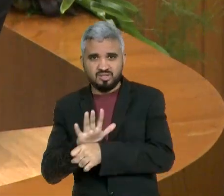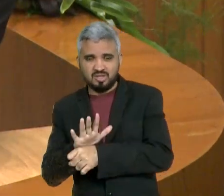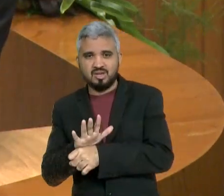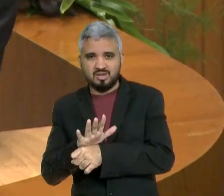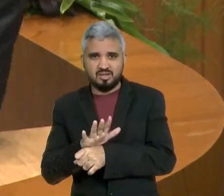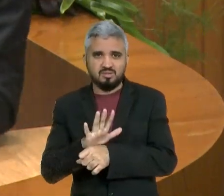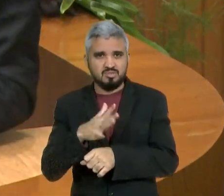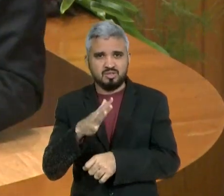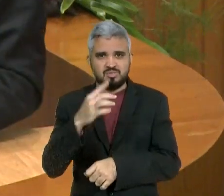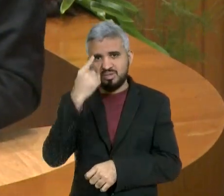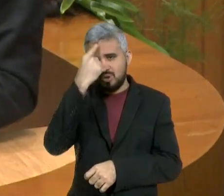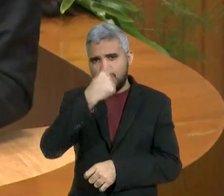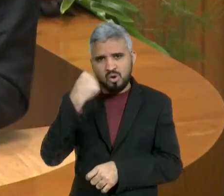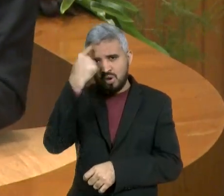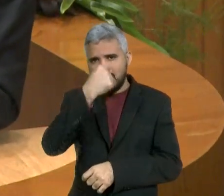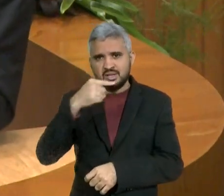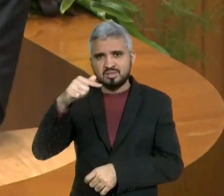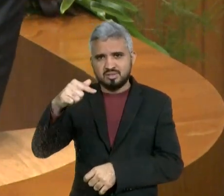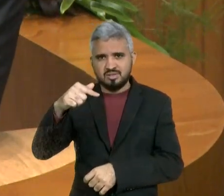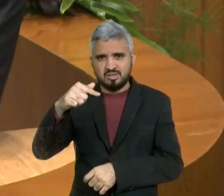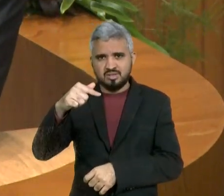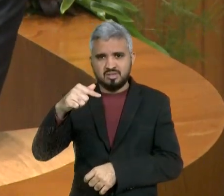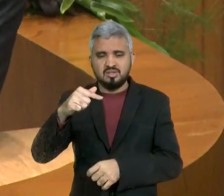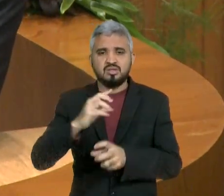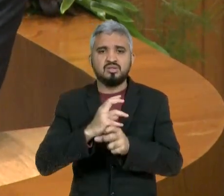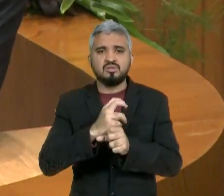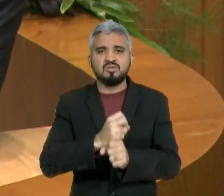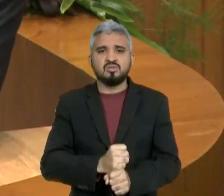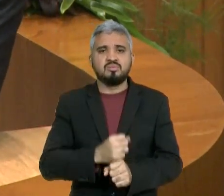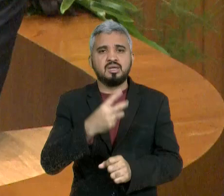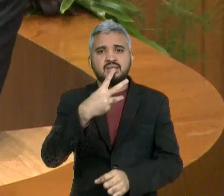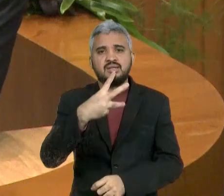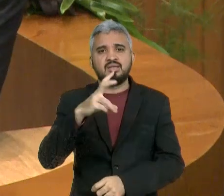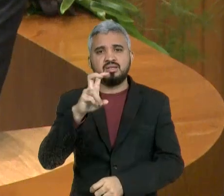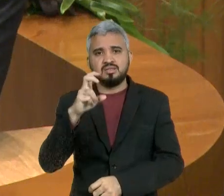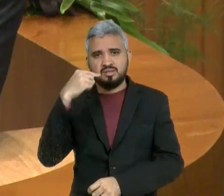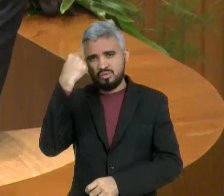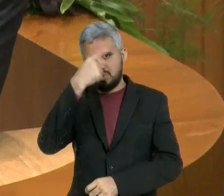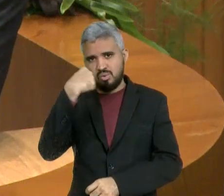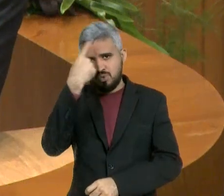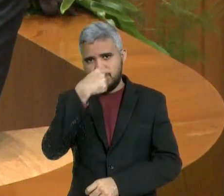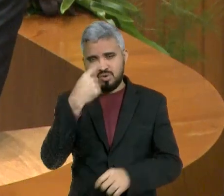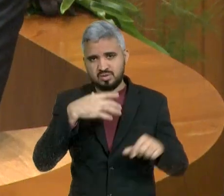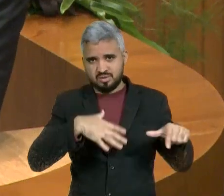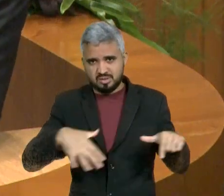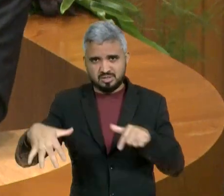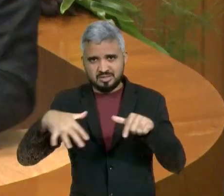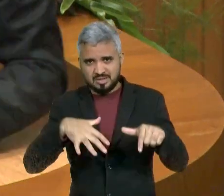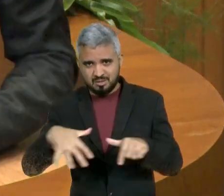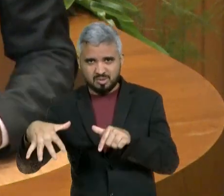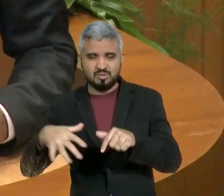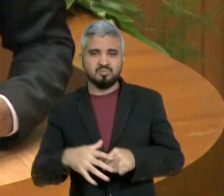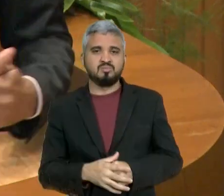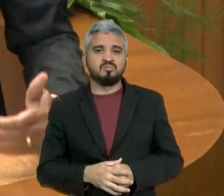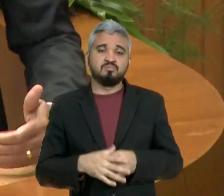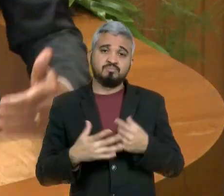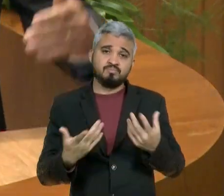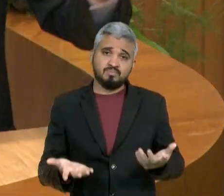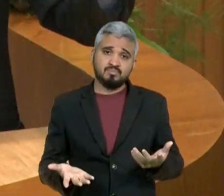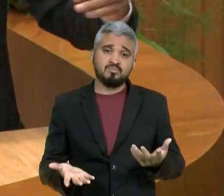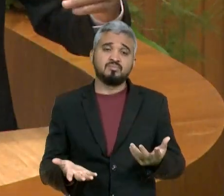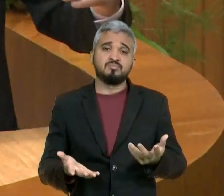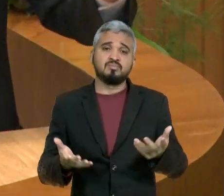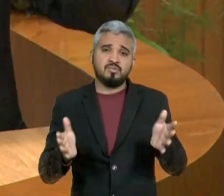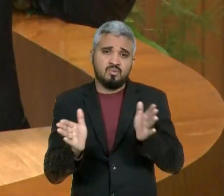35 horas por semana. E assim nós vamos possibilitar o